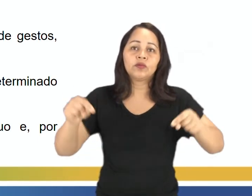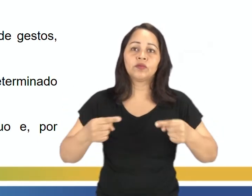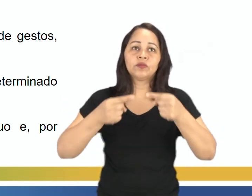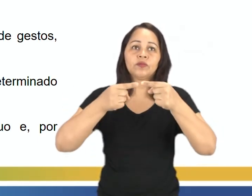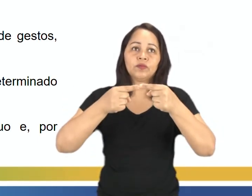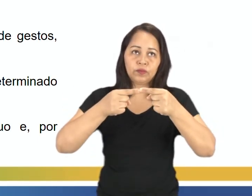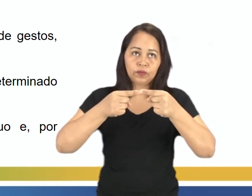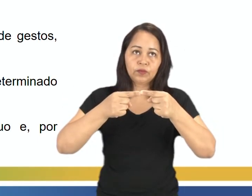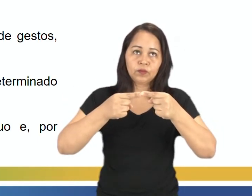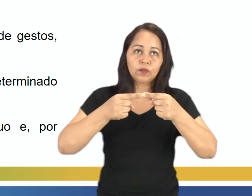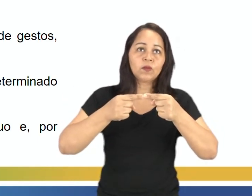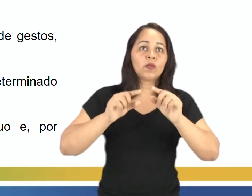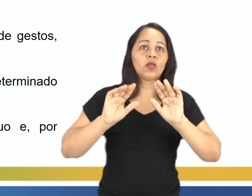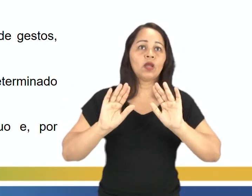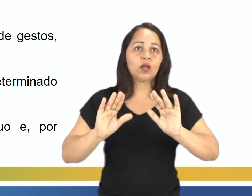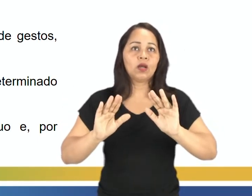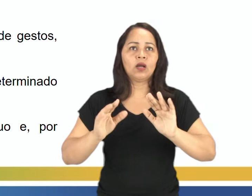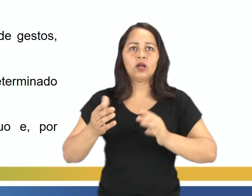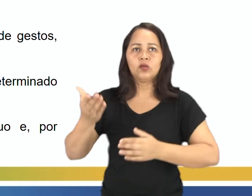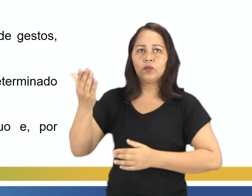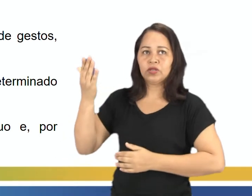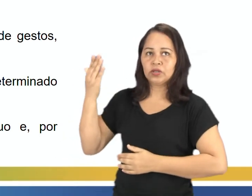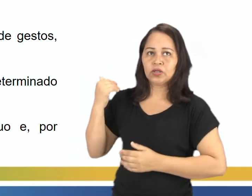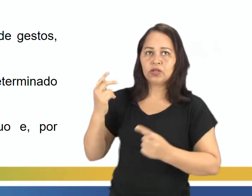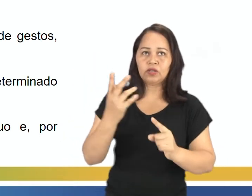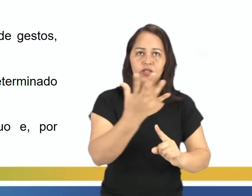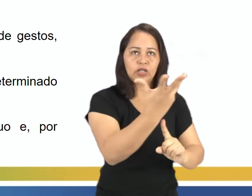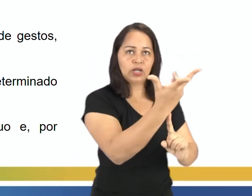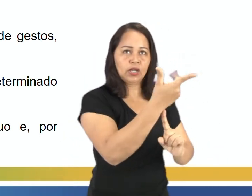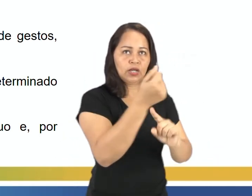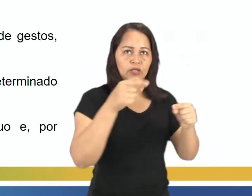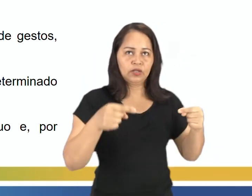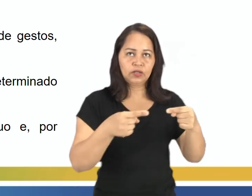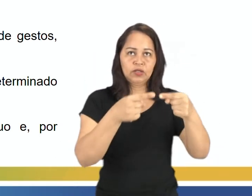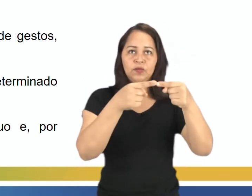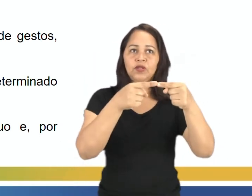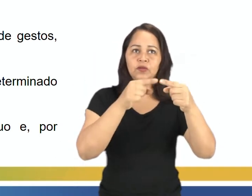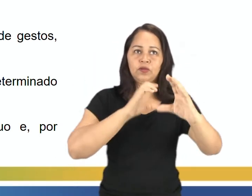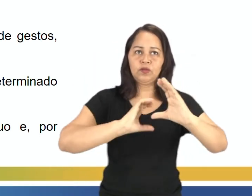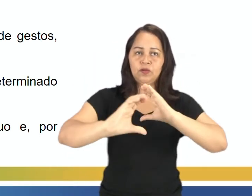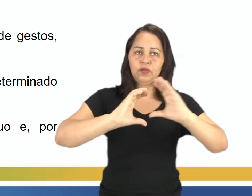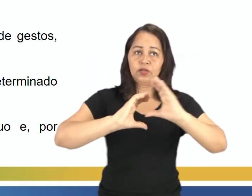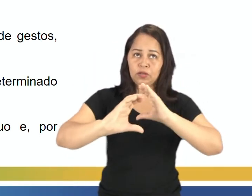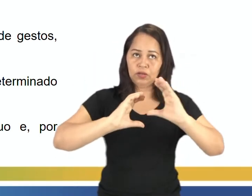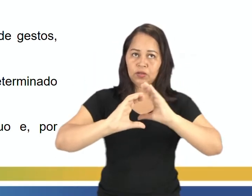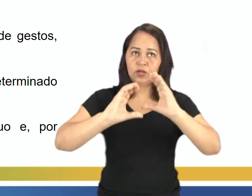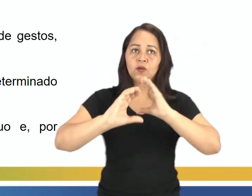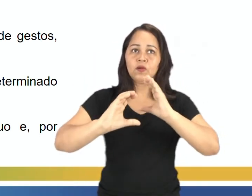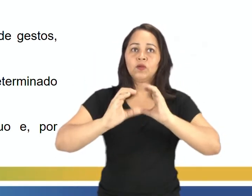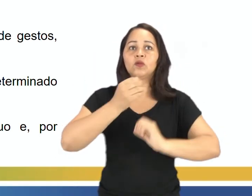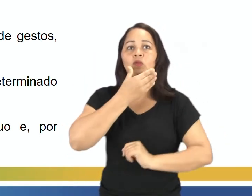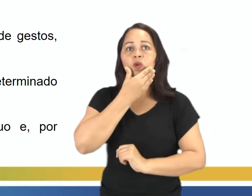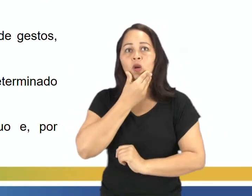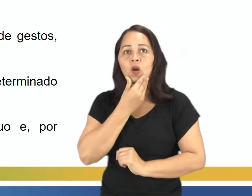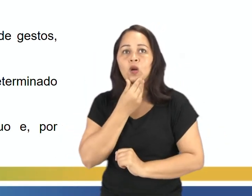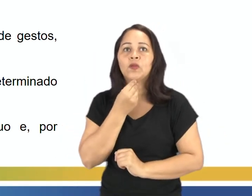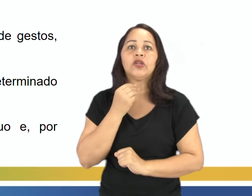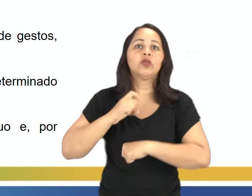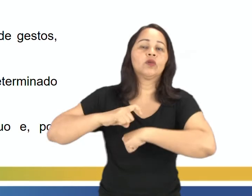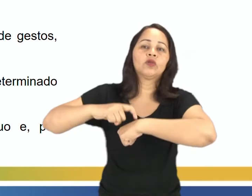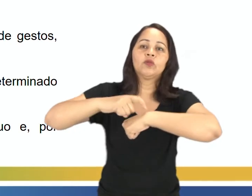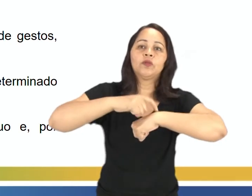homem em todos os momentos de sua existência? Será que é essa a definição de dança que está no poema? A forma de